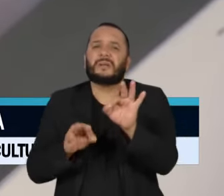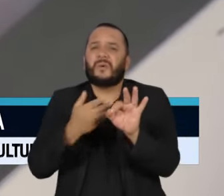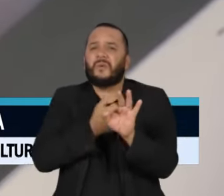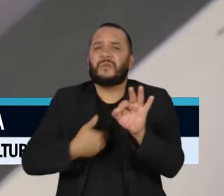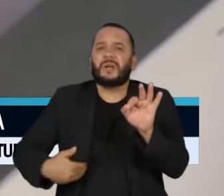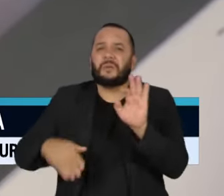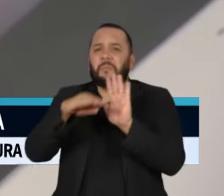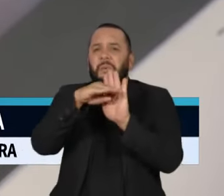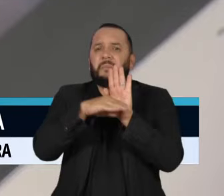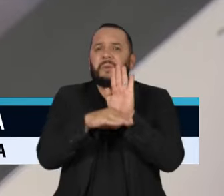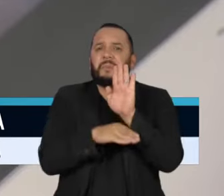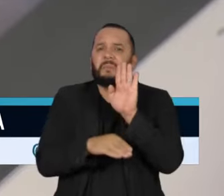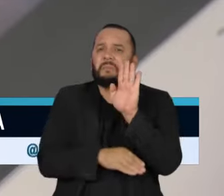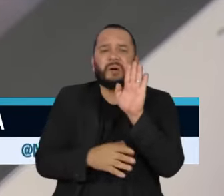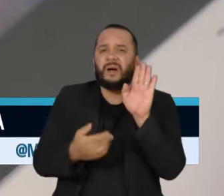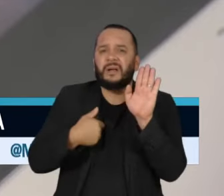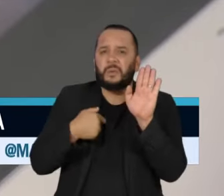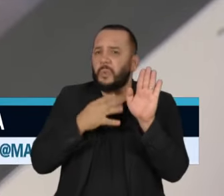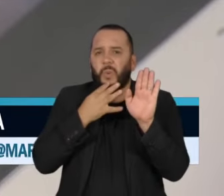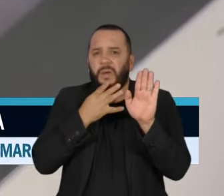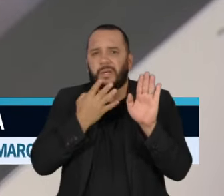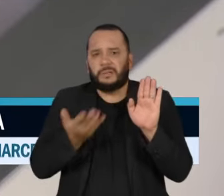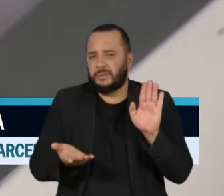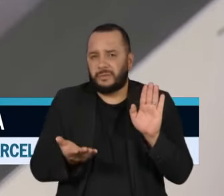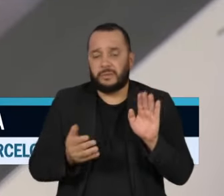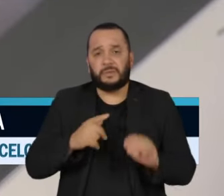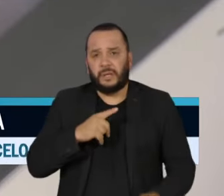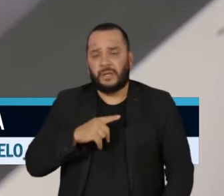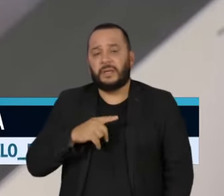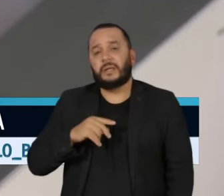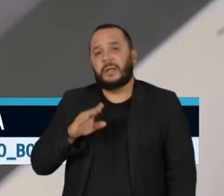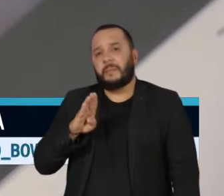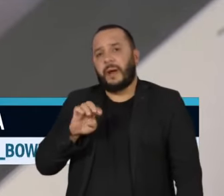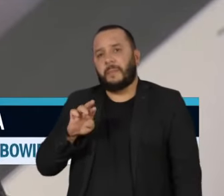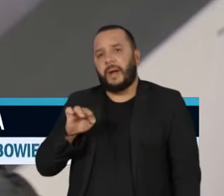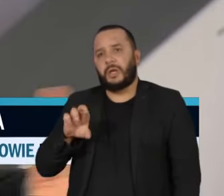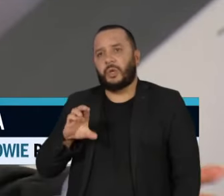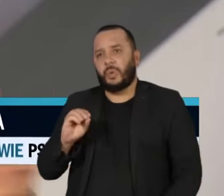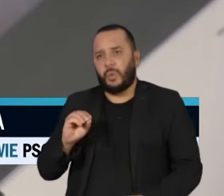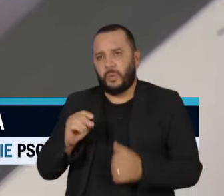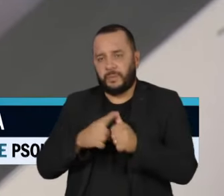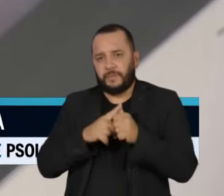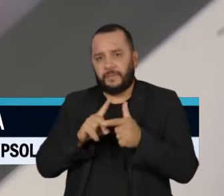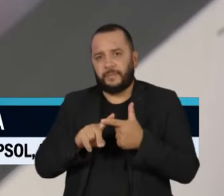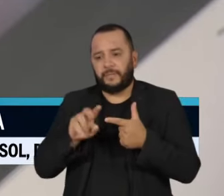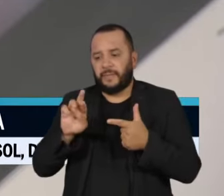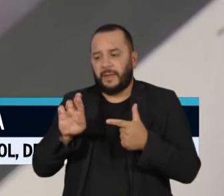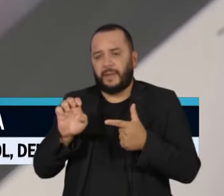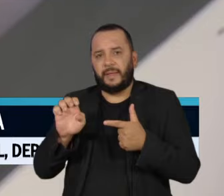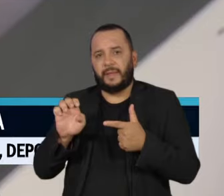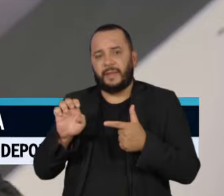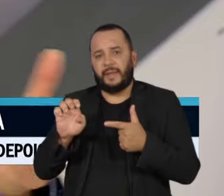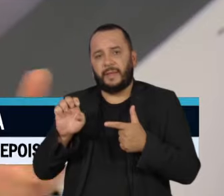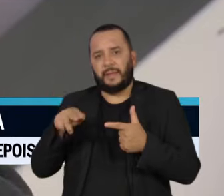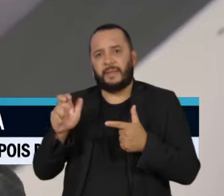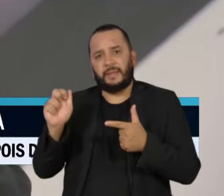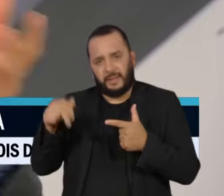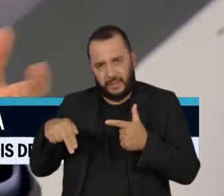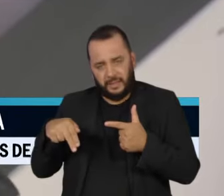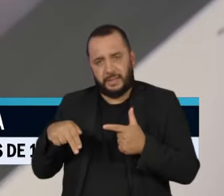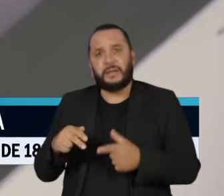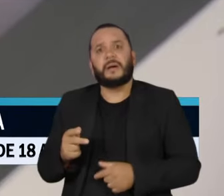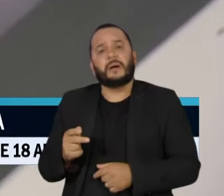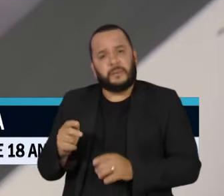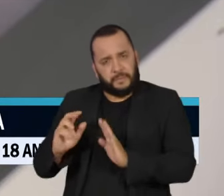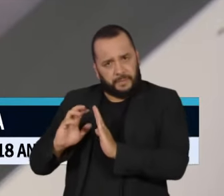o Barbalho, o Renan, o partido deles tem um programa. Tiveram candidatos